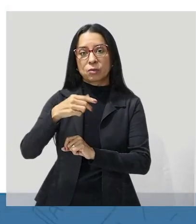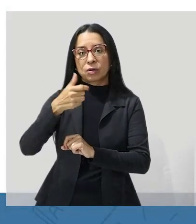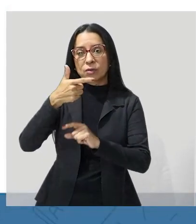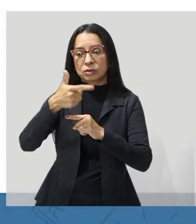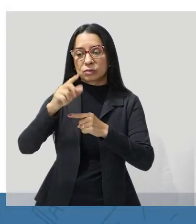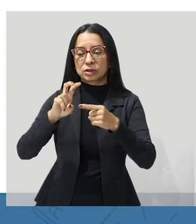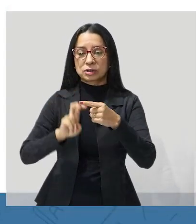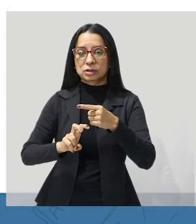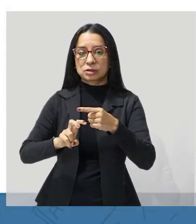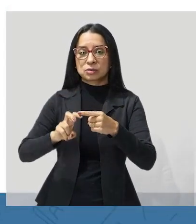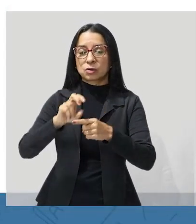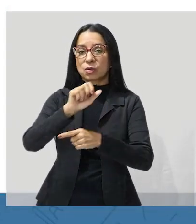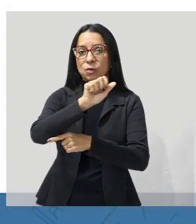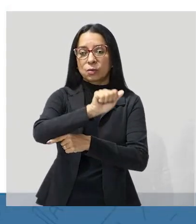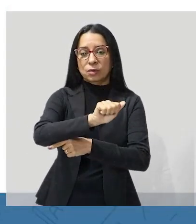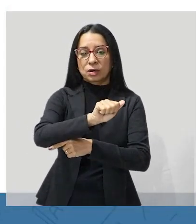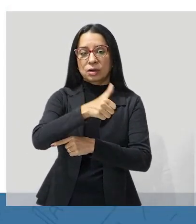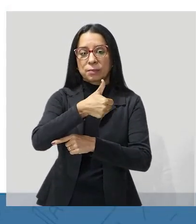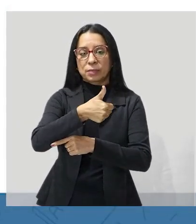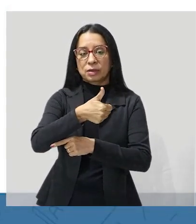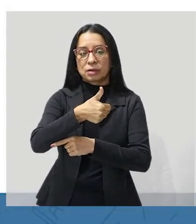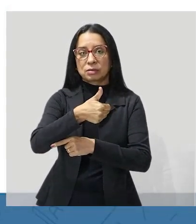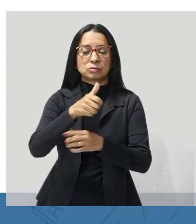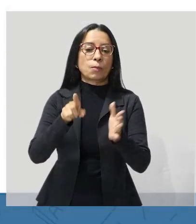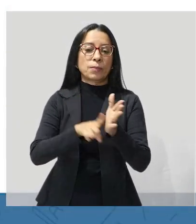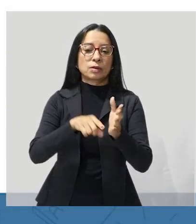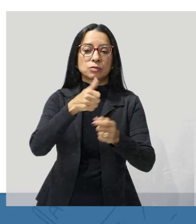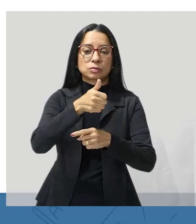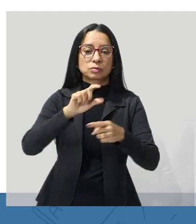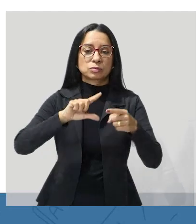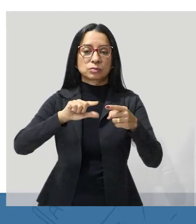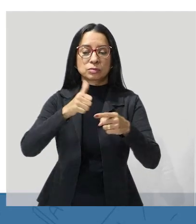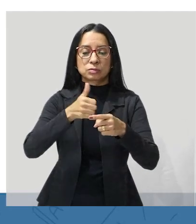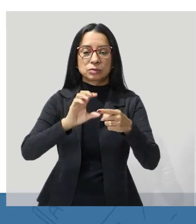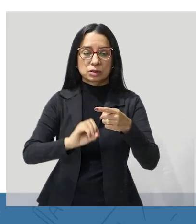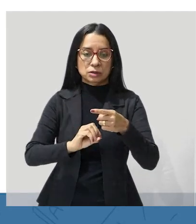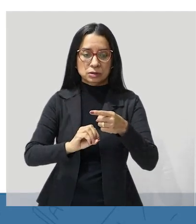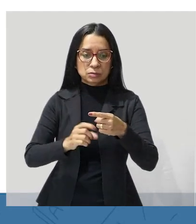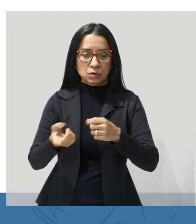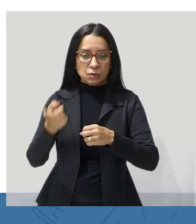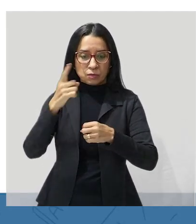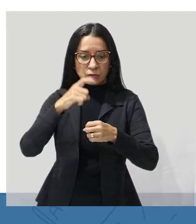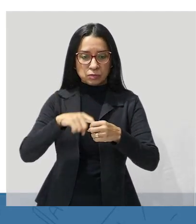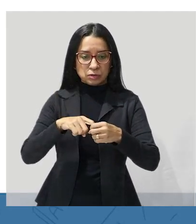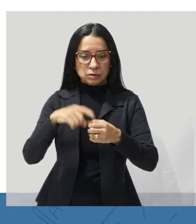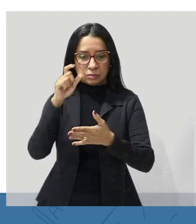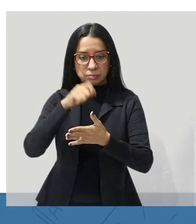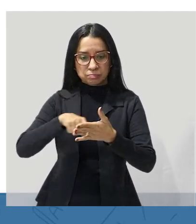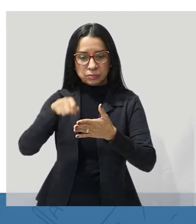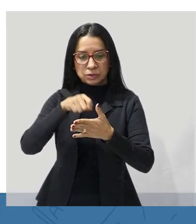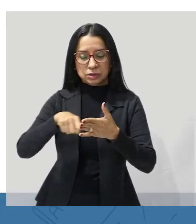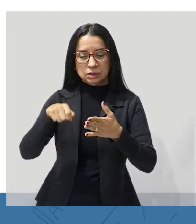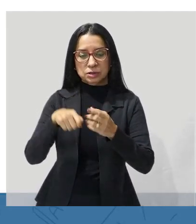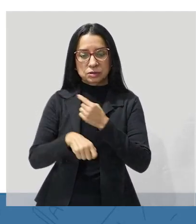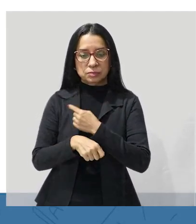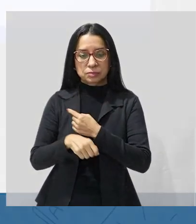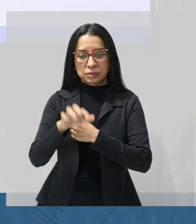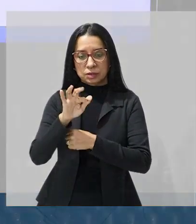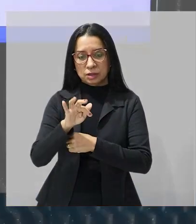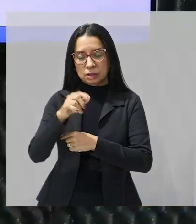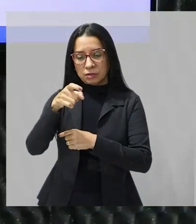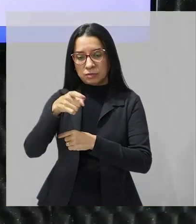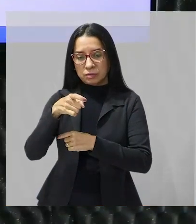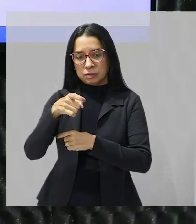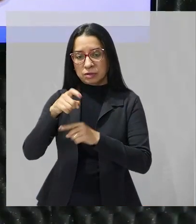A acabamos de achar, menos 1/10. Pronto, voltamos lá para a lei, né, para a escrita da função, f de x